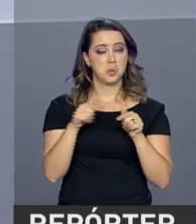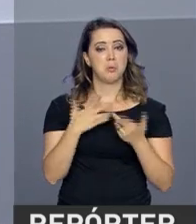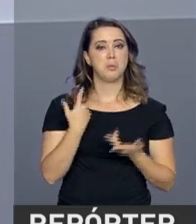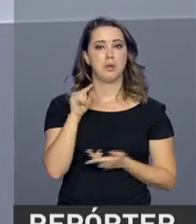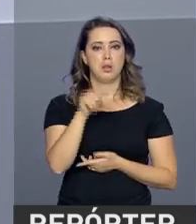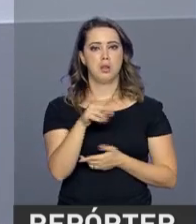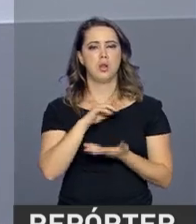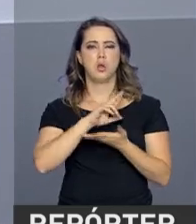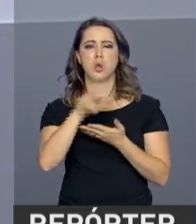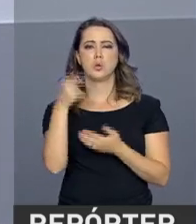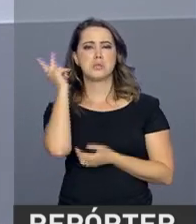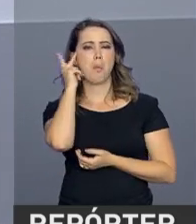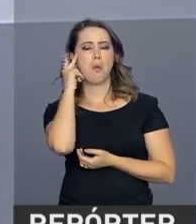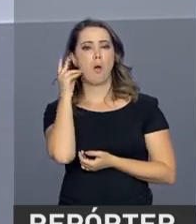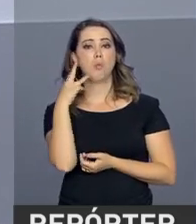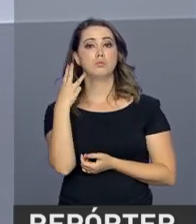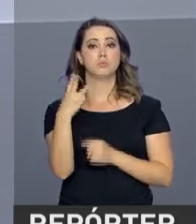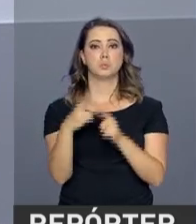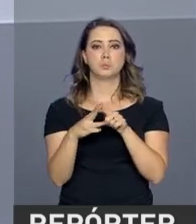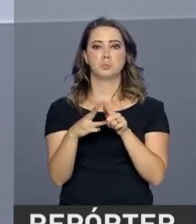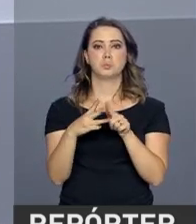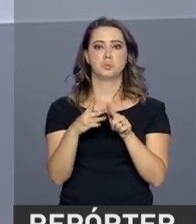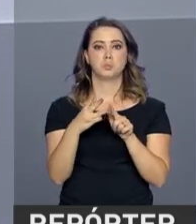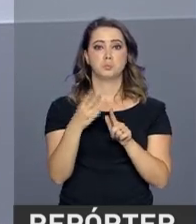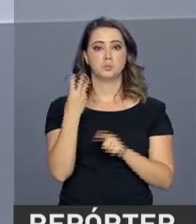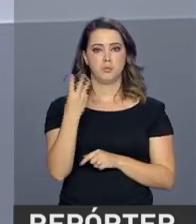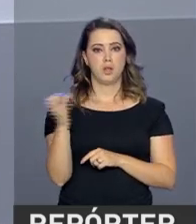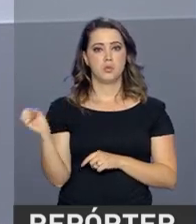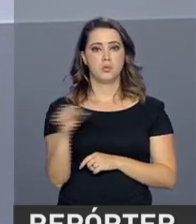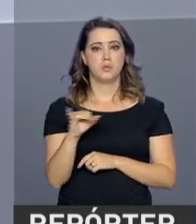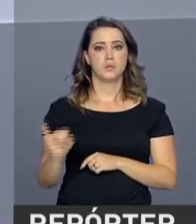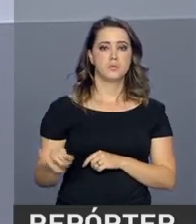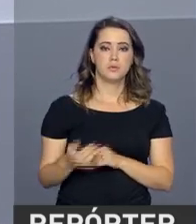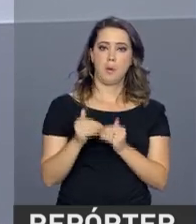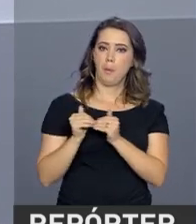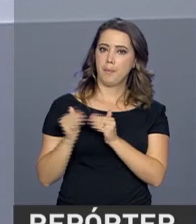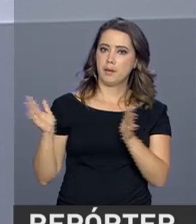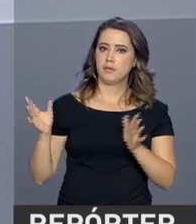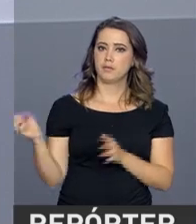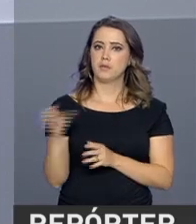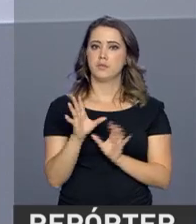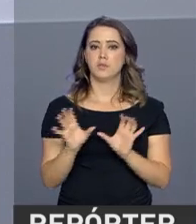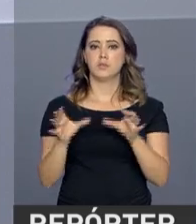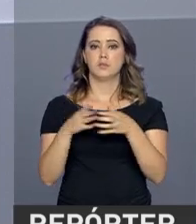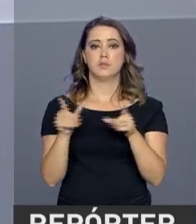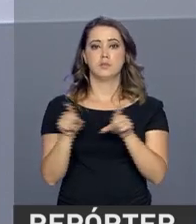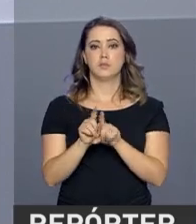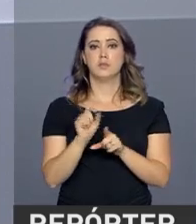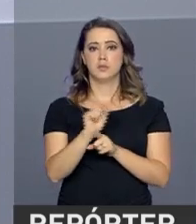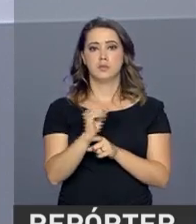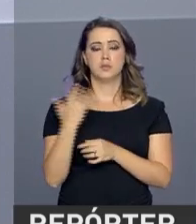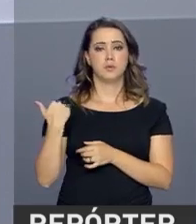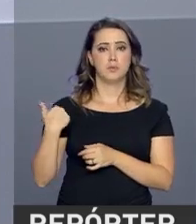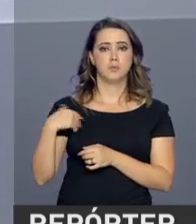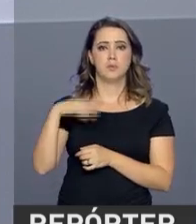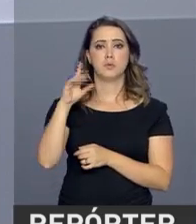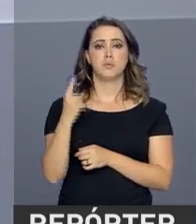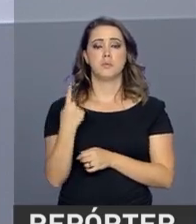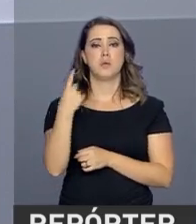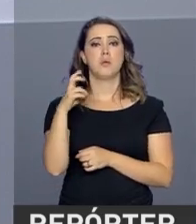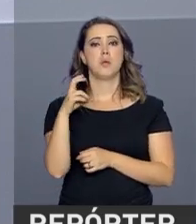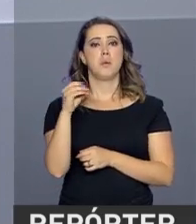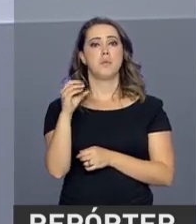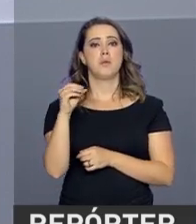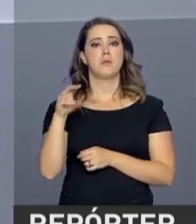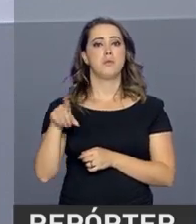e sorocaba no estado de são paulo somadas as novas oportunidades que serão abertas na rede de fornecedores serão mais